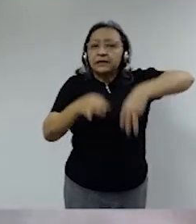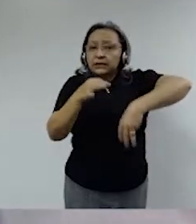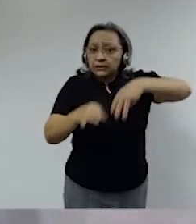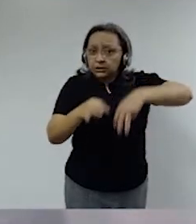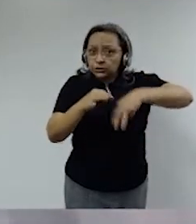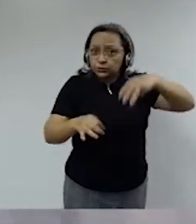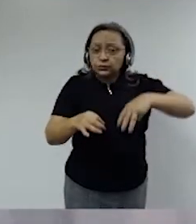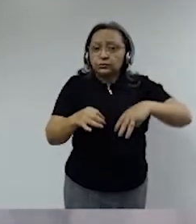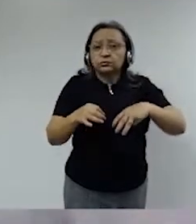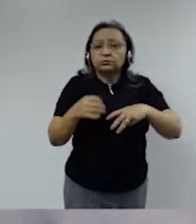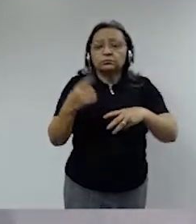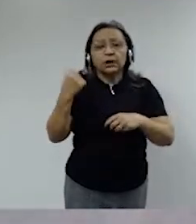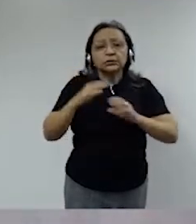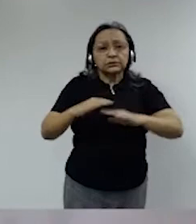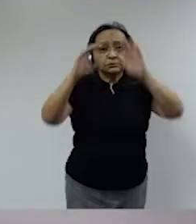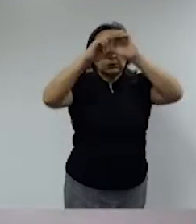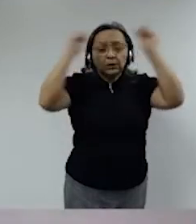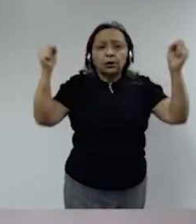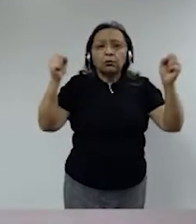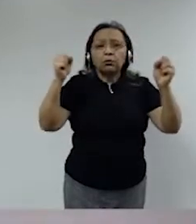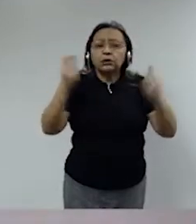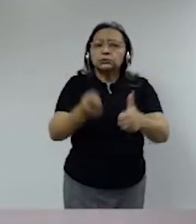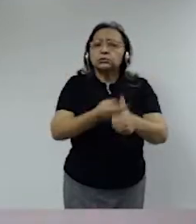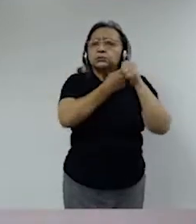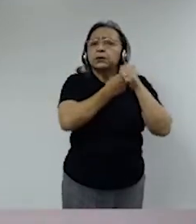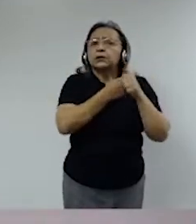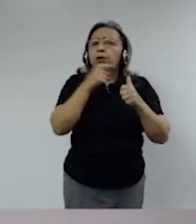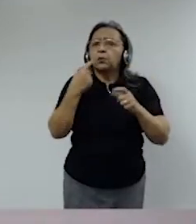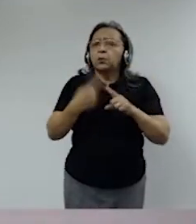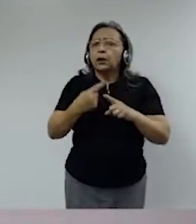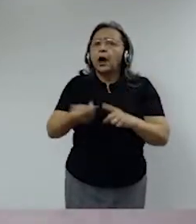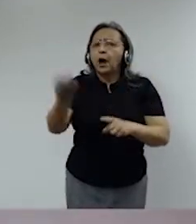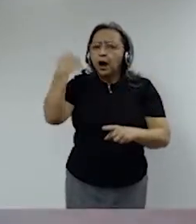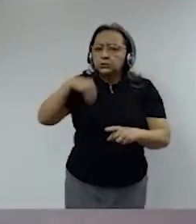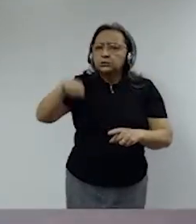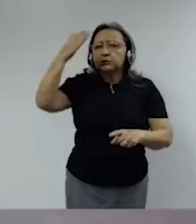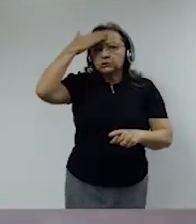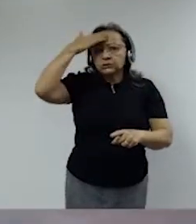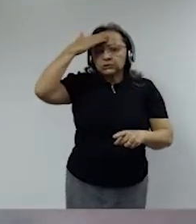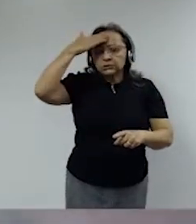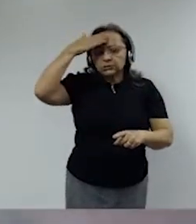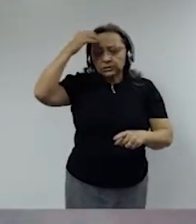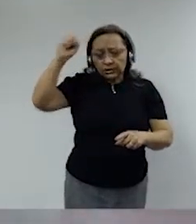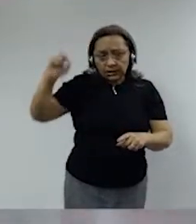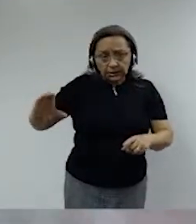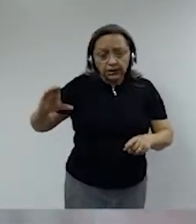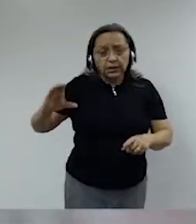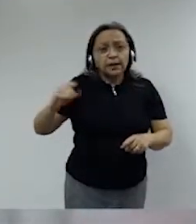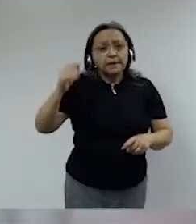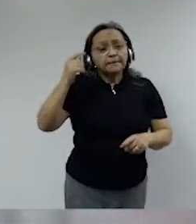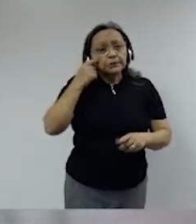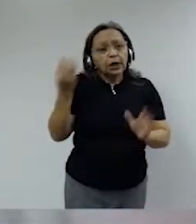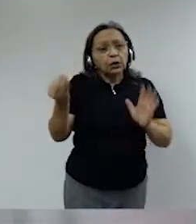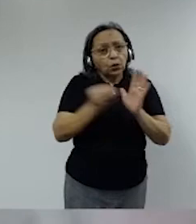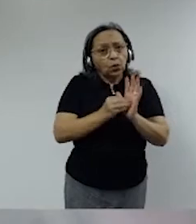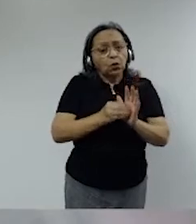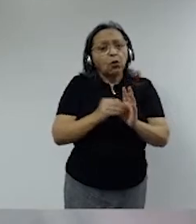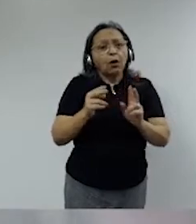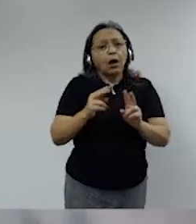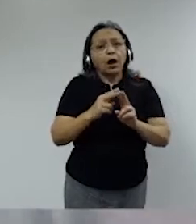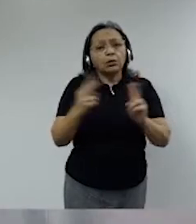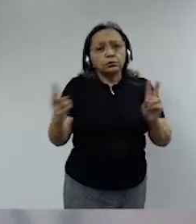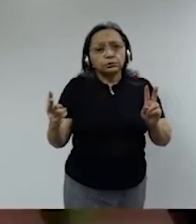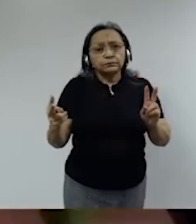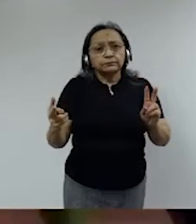Catarina, que previa a audiência de custódia por videoconferência, né? Professor Dizendo, Flávio, evidentemente, que...